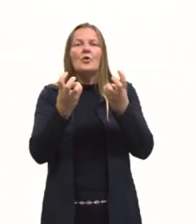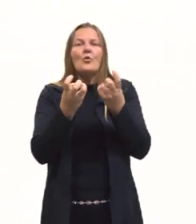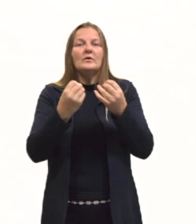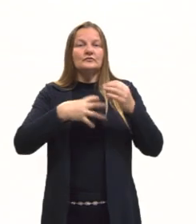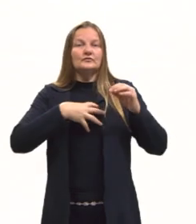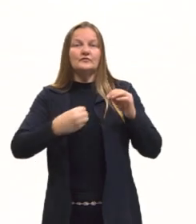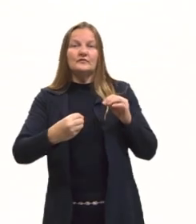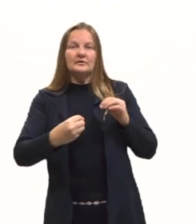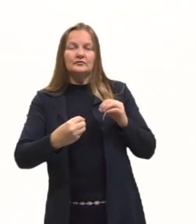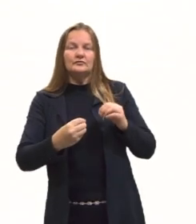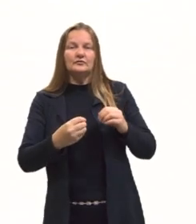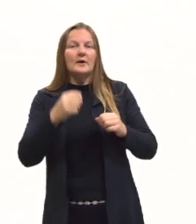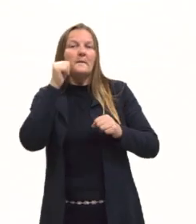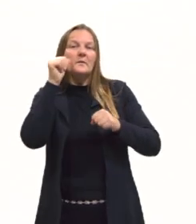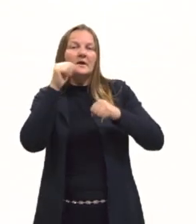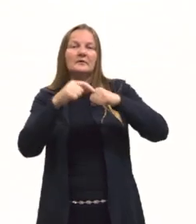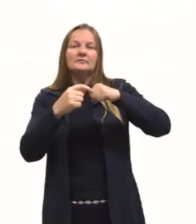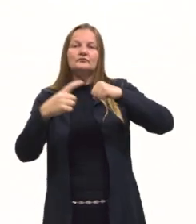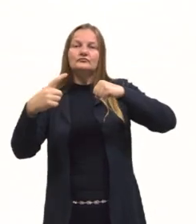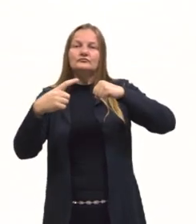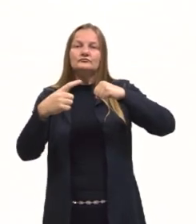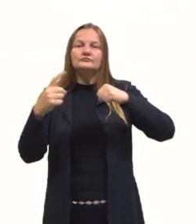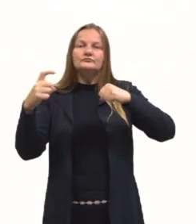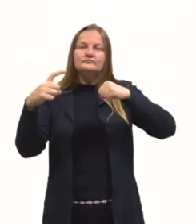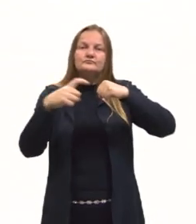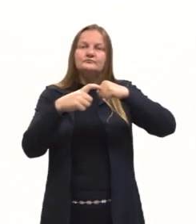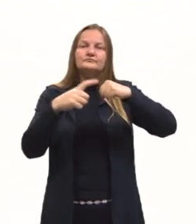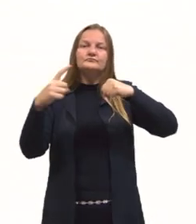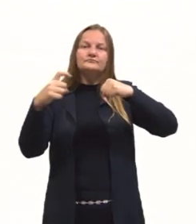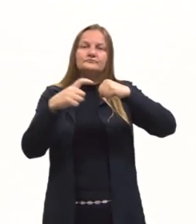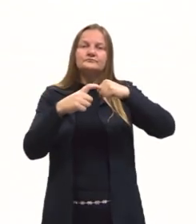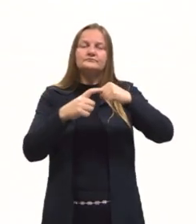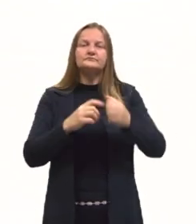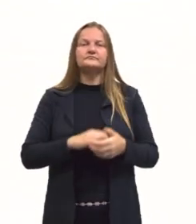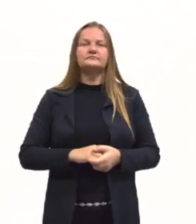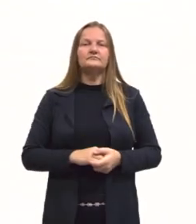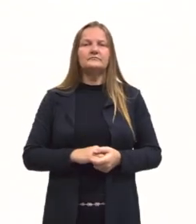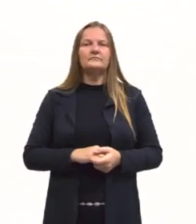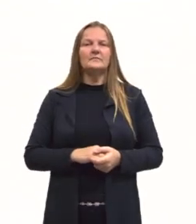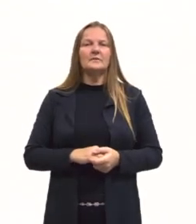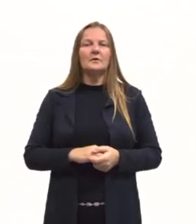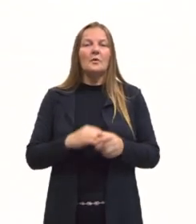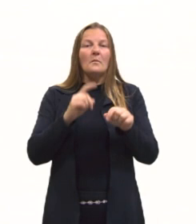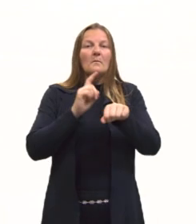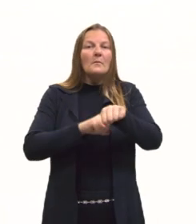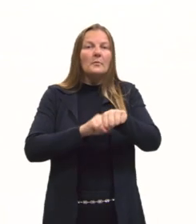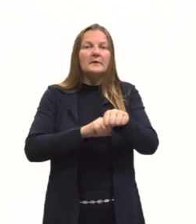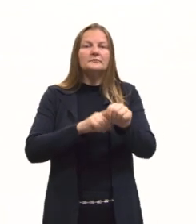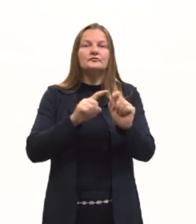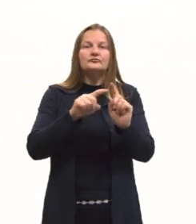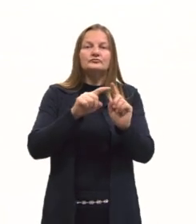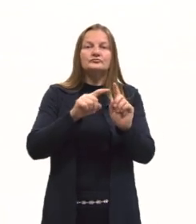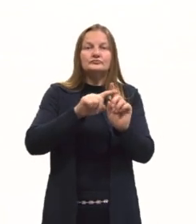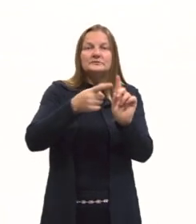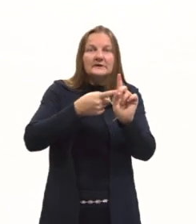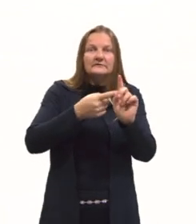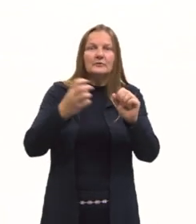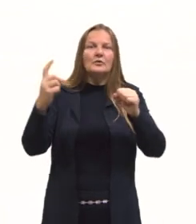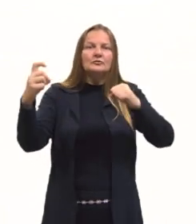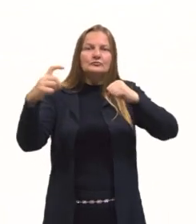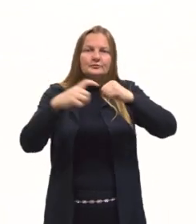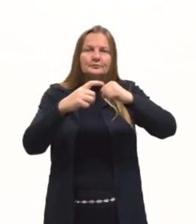mulher vai ter no período fértil Tá brisado então é uma faixa aí da população é uma quantidade aí